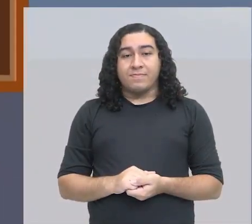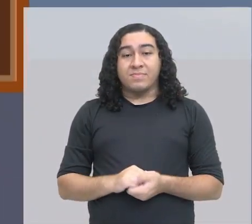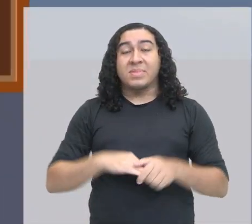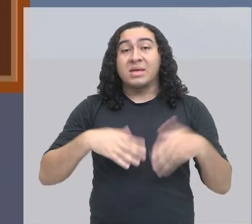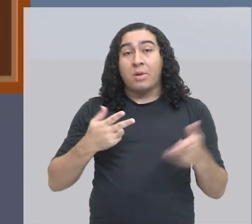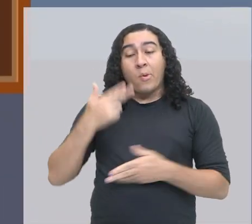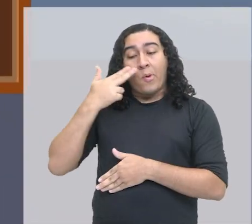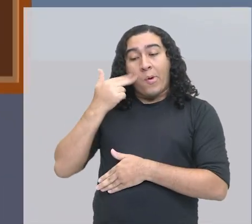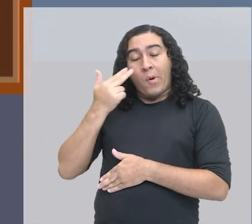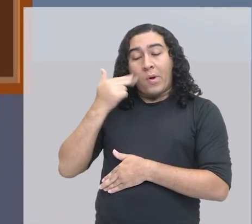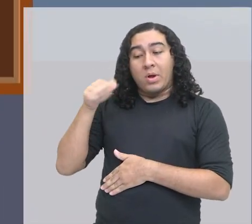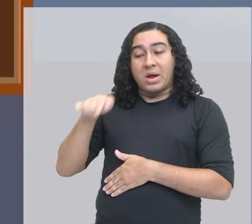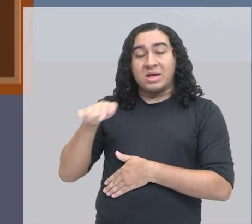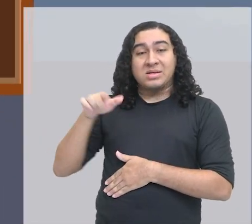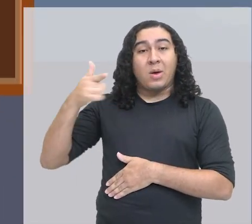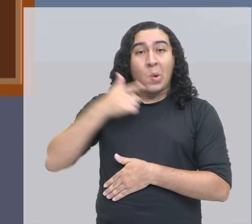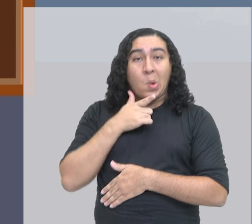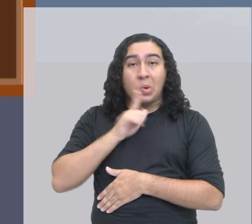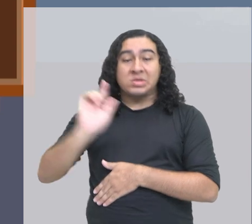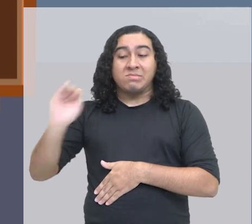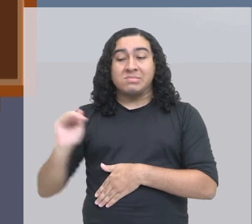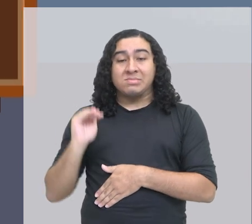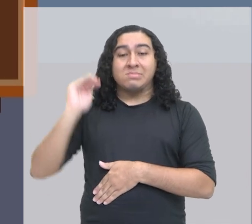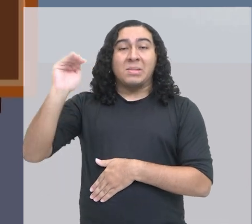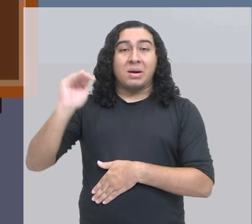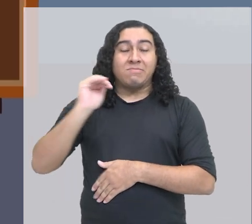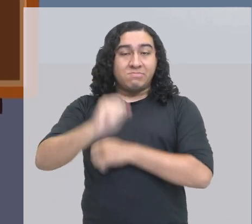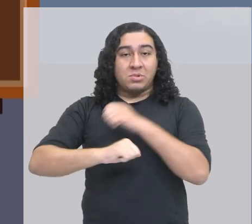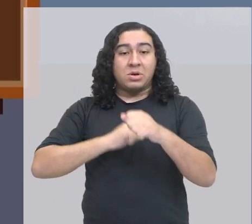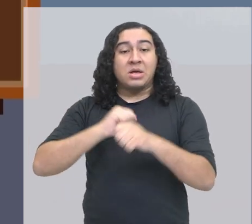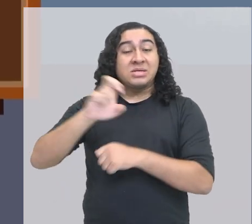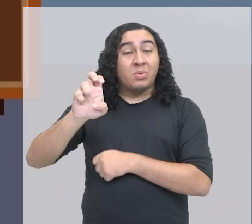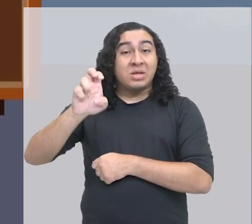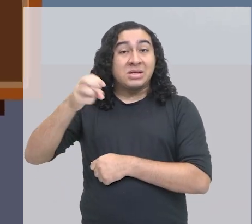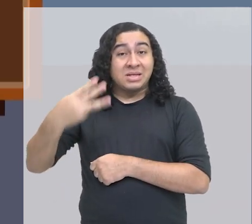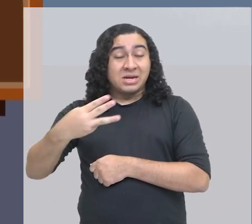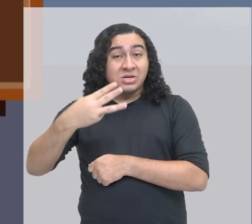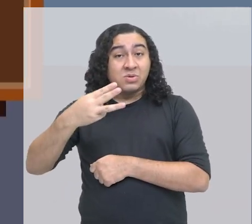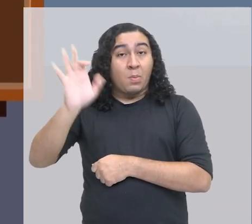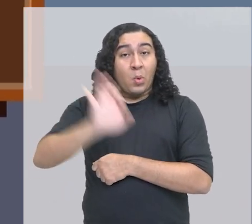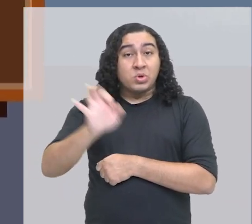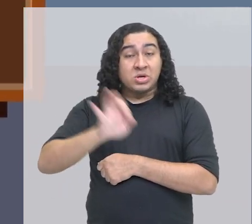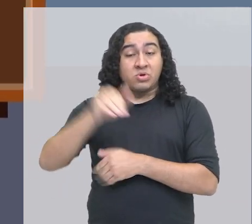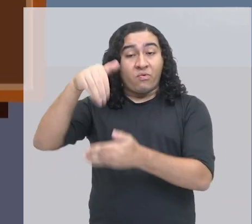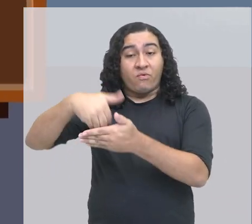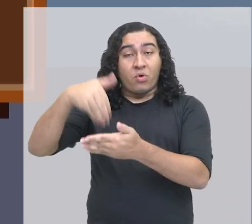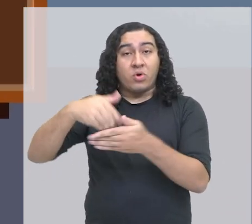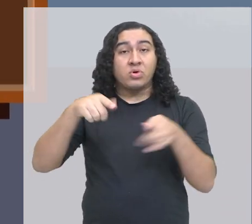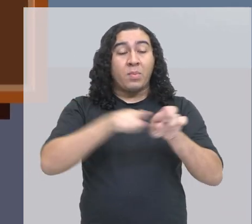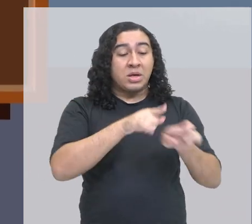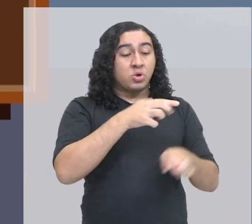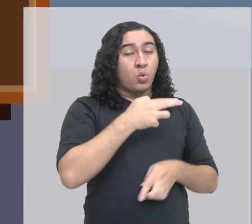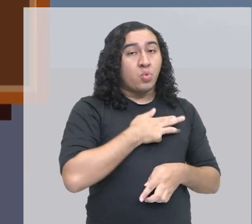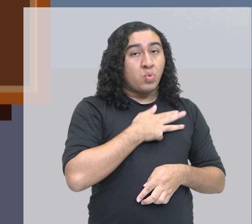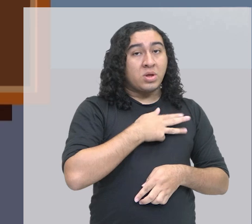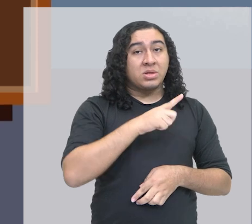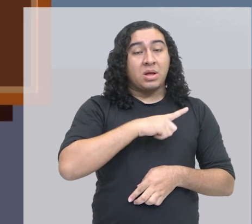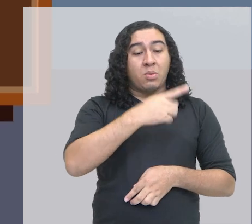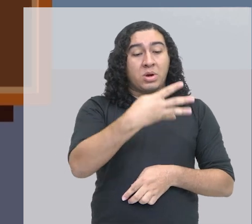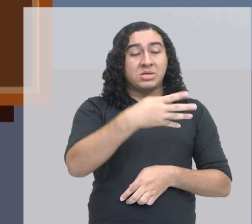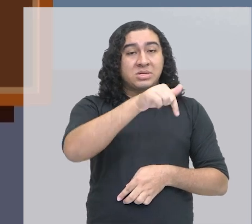Fernando Collor de Mello venceu a eleição com 53% dos votos, enquanto Lula obteve